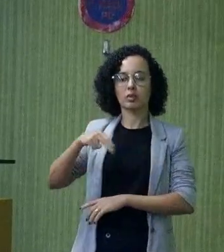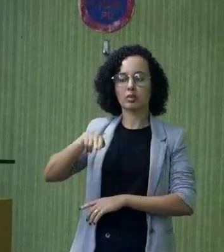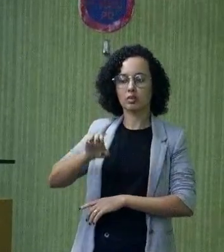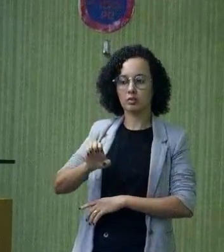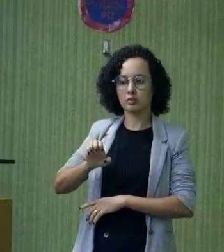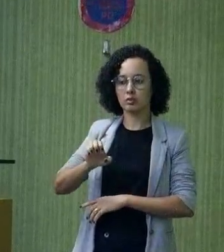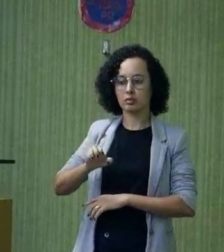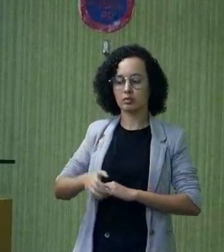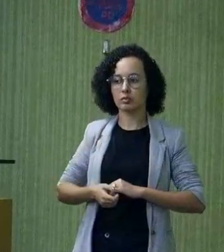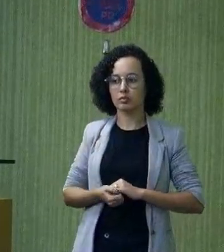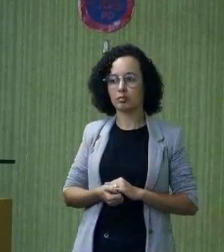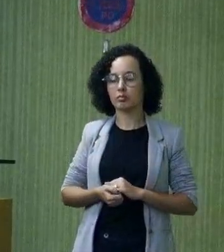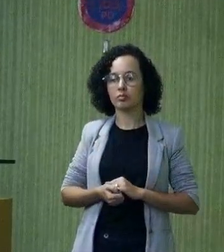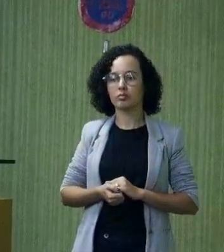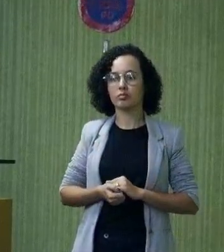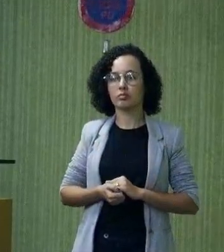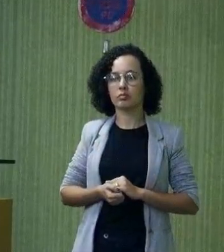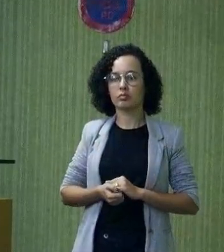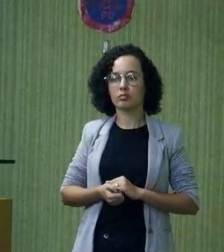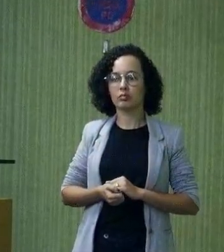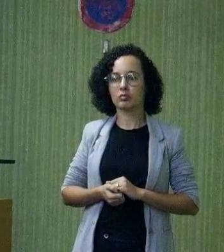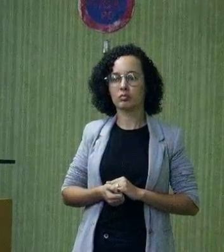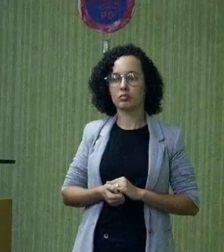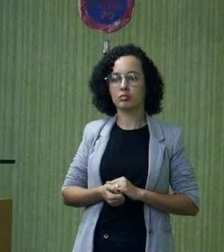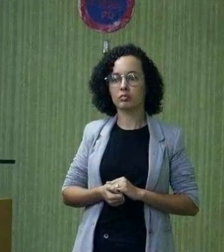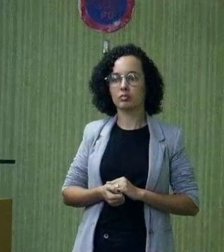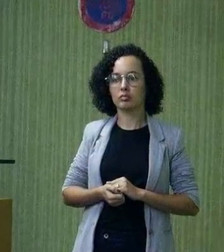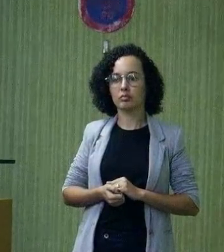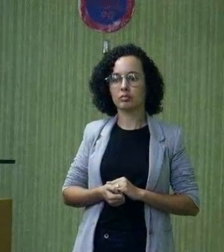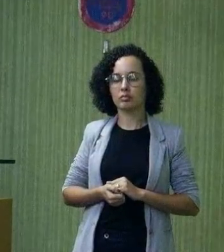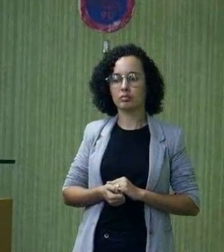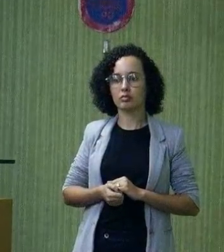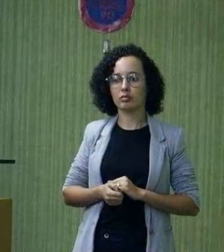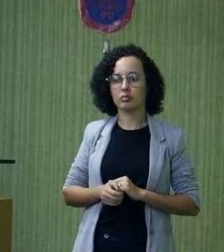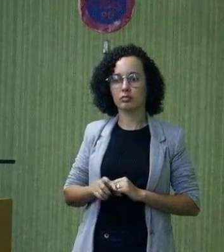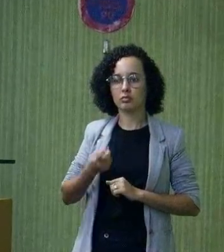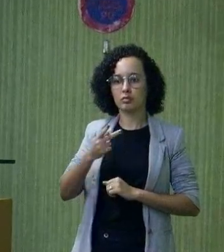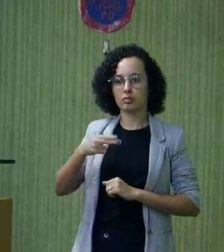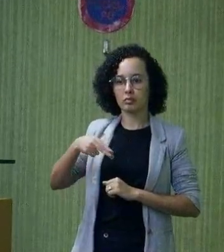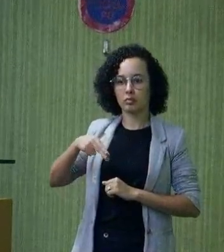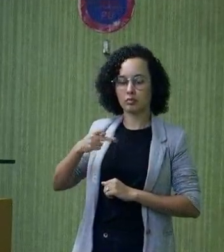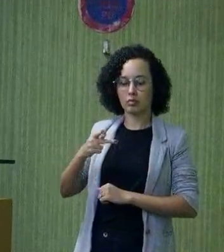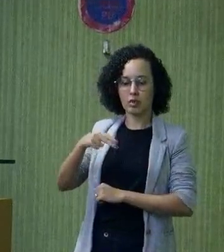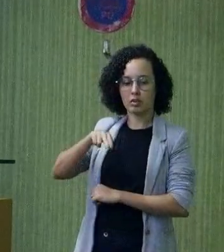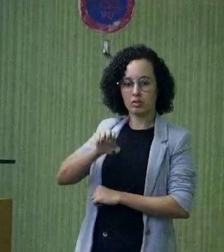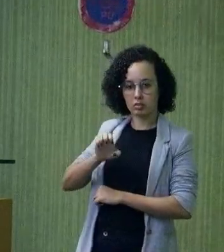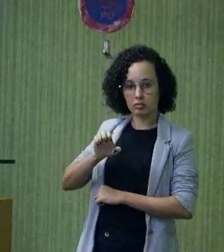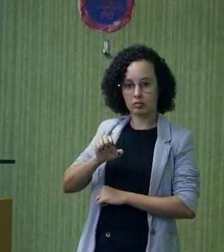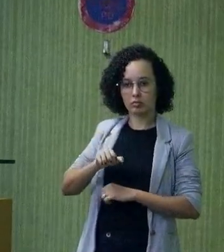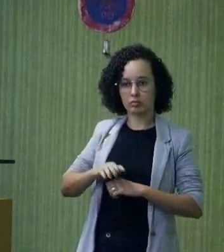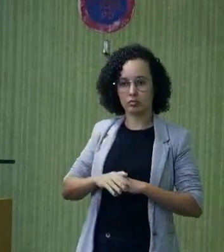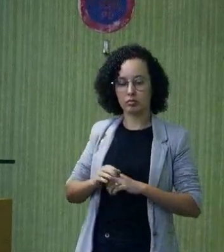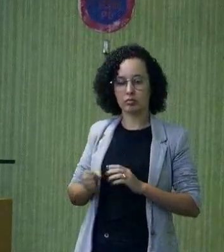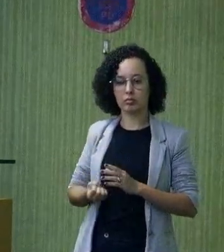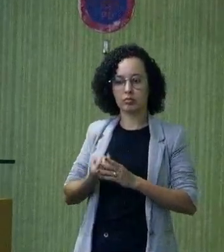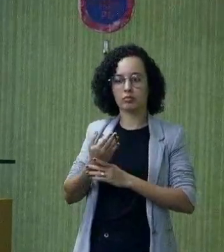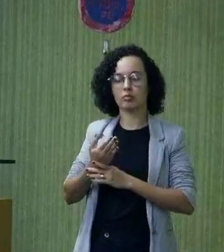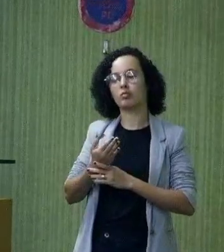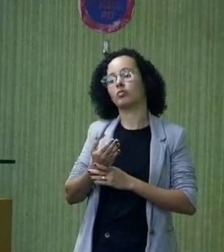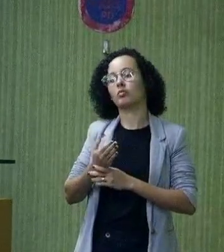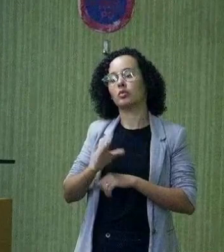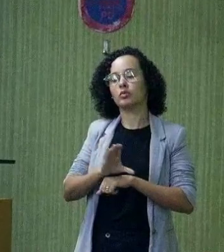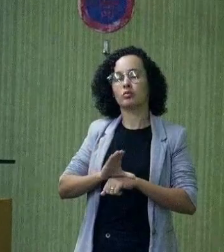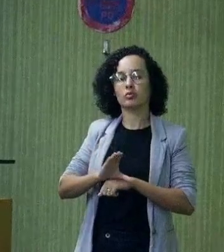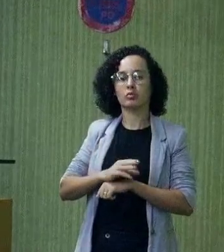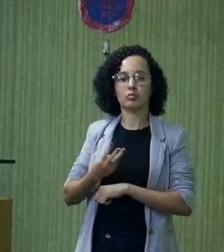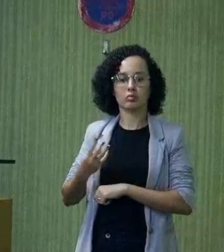pne a gente essa ideia no Brasil de primeiro pne do ponto de vista constitucional pelo menos surge na Constituição de 34